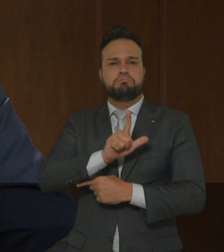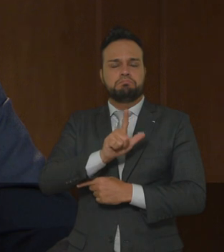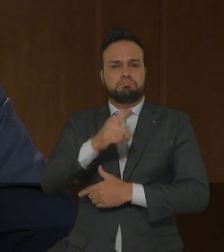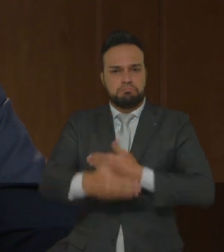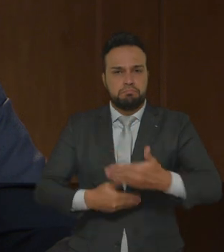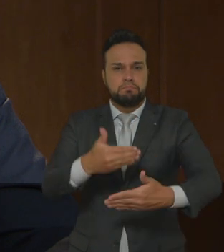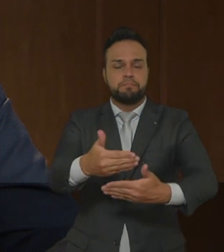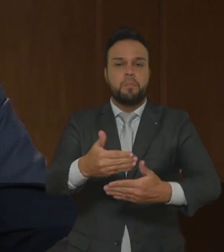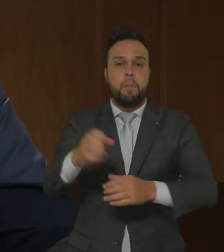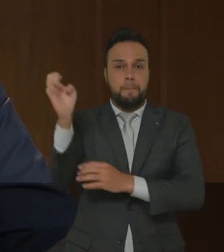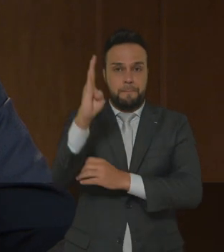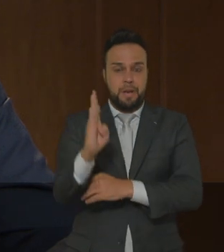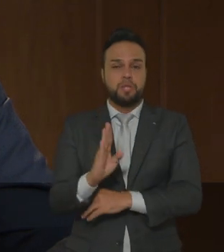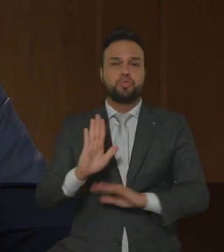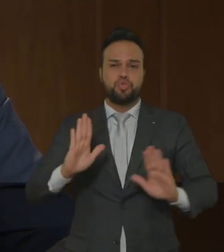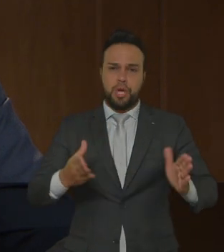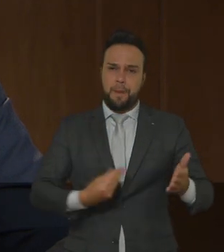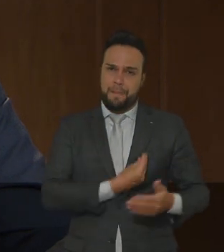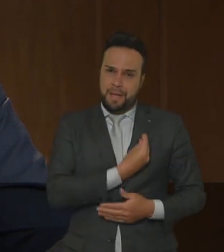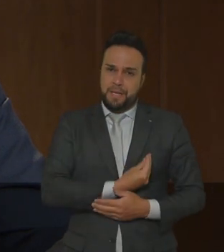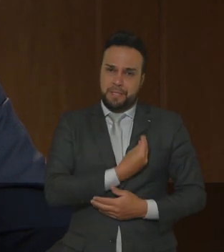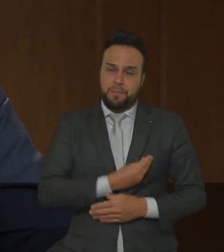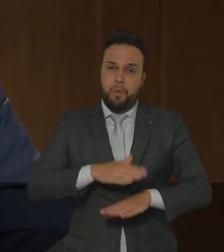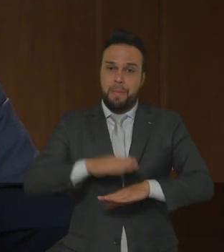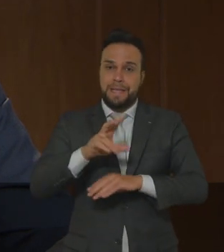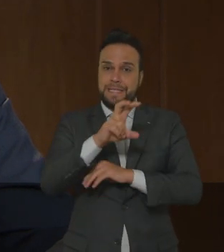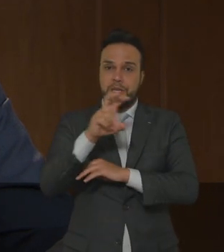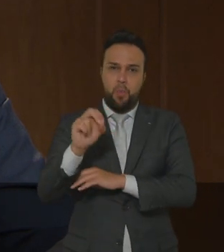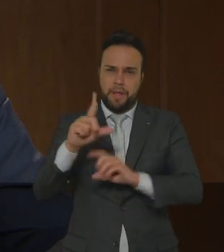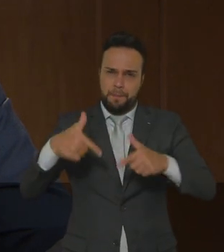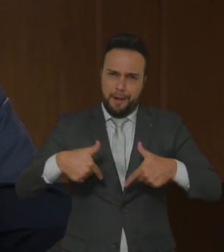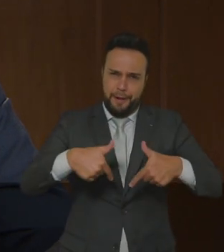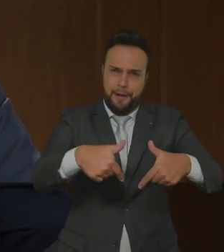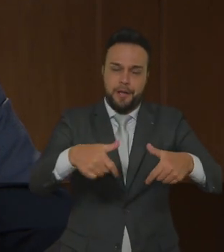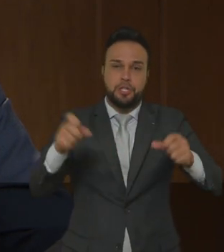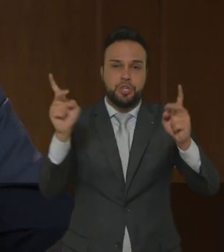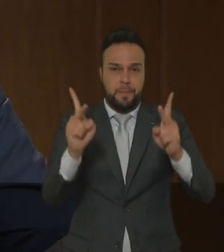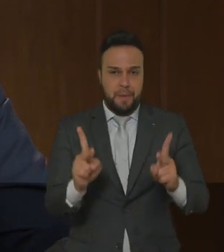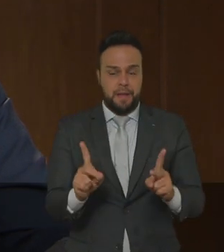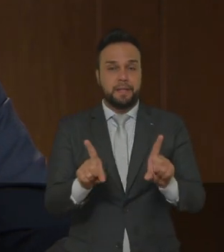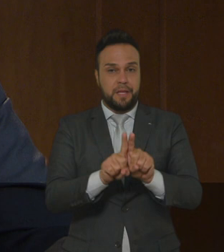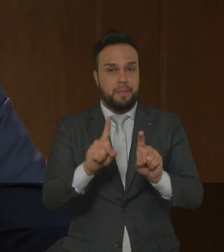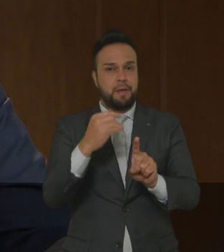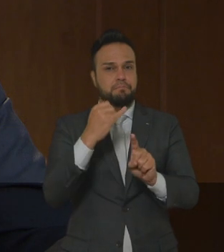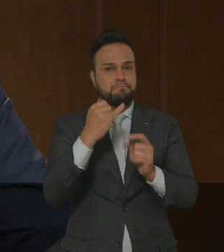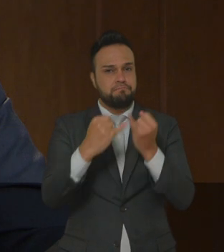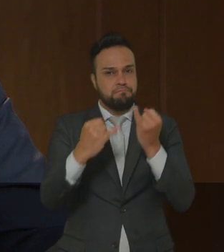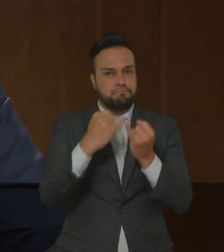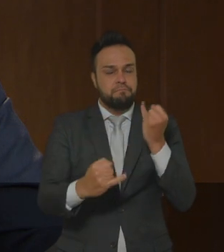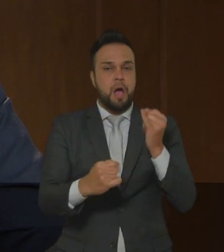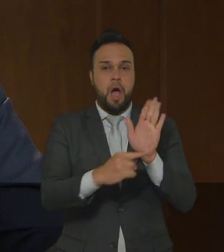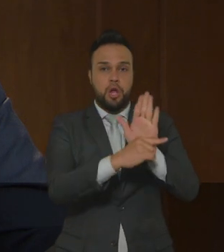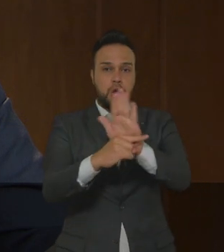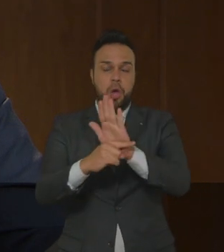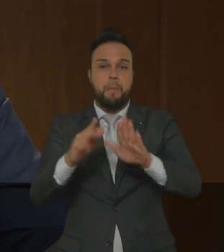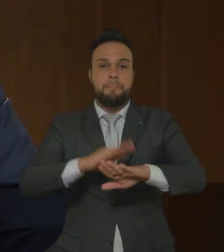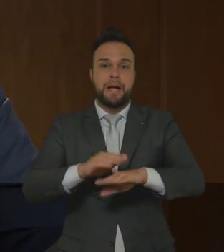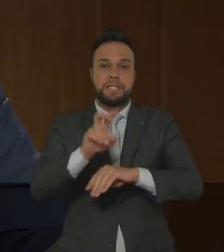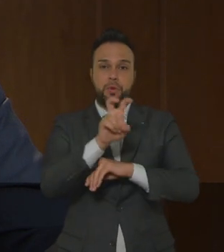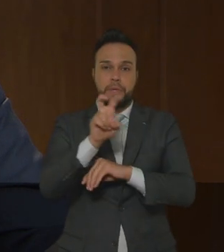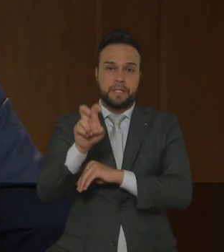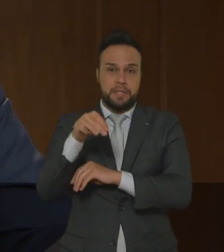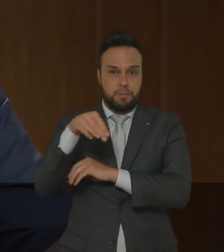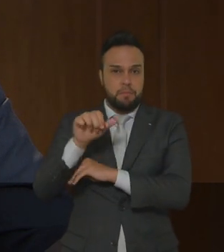o Brasil já participou de mais de 50 operações de paz e missões similares e contribuído com